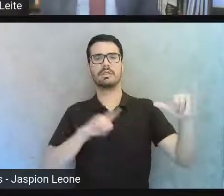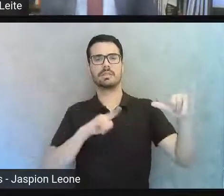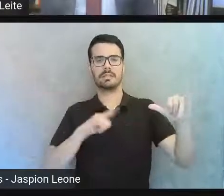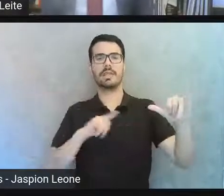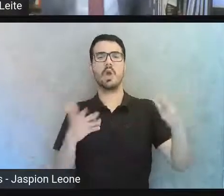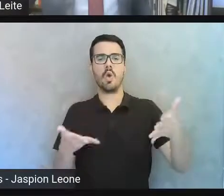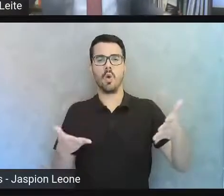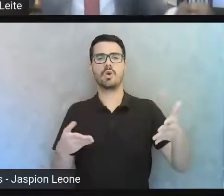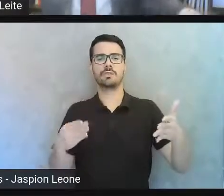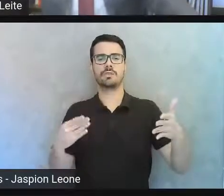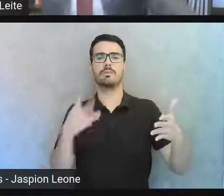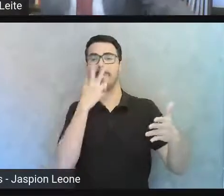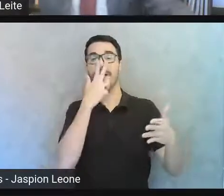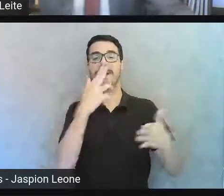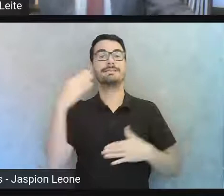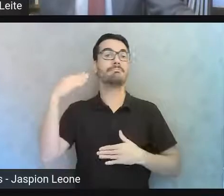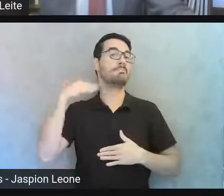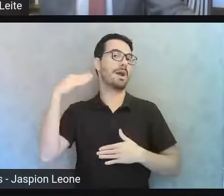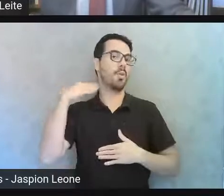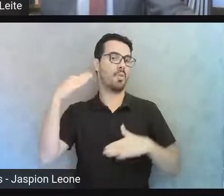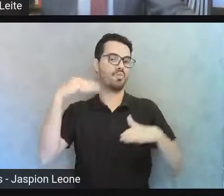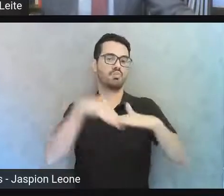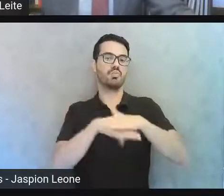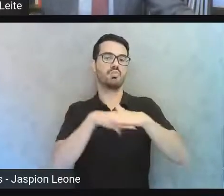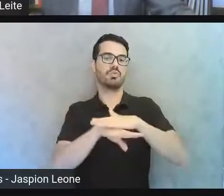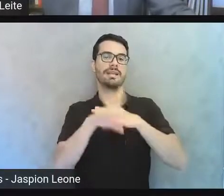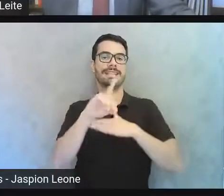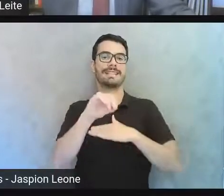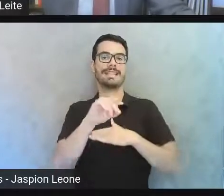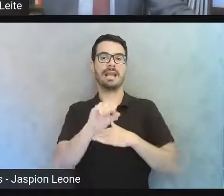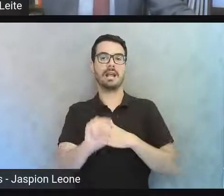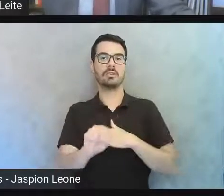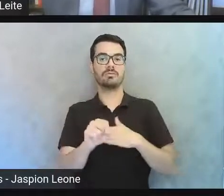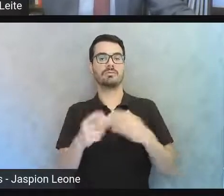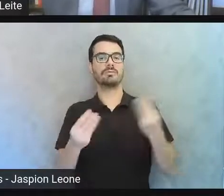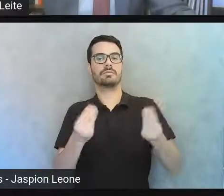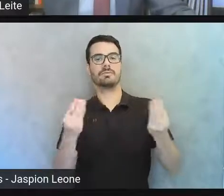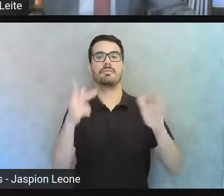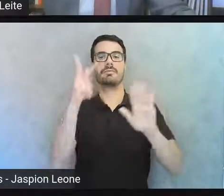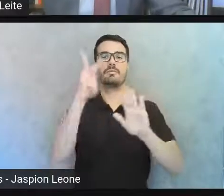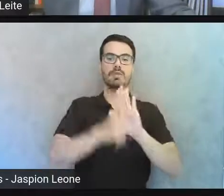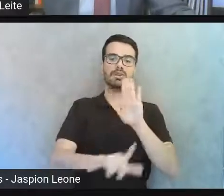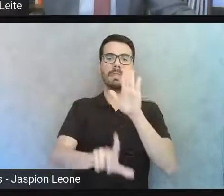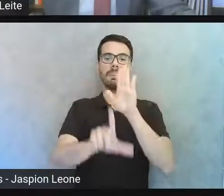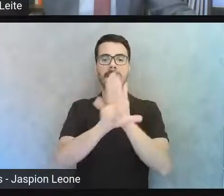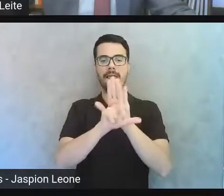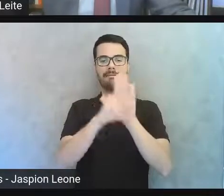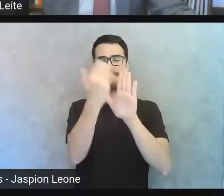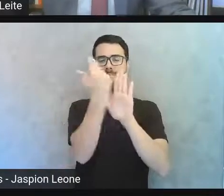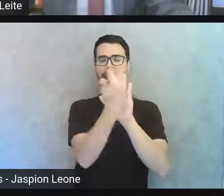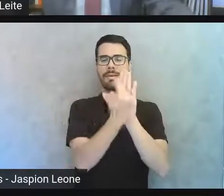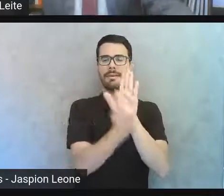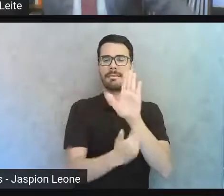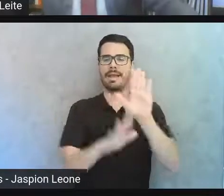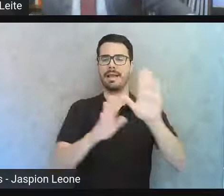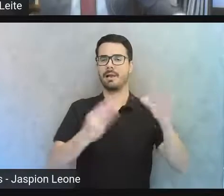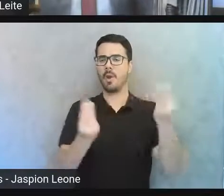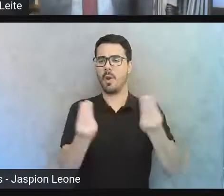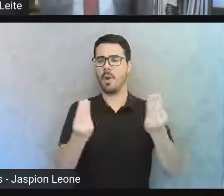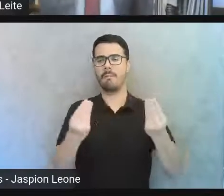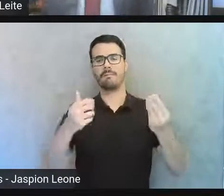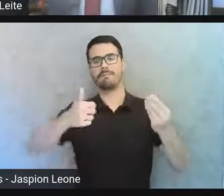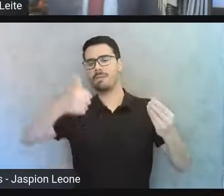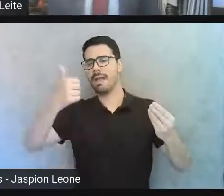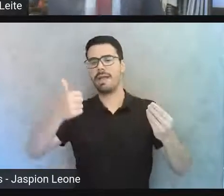dados acessível a toda a população sobre tramitação de projetos de lei, com toda a ficha de tramitação, com todos os passos, desde